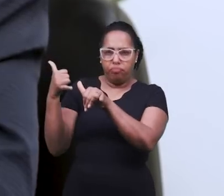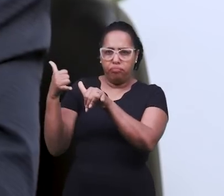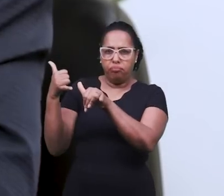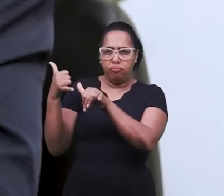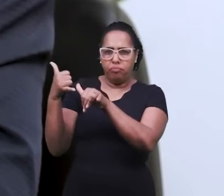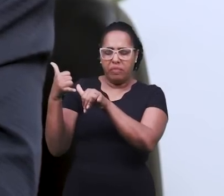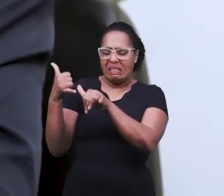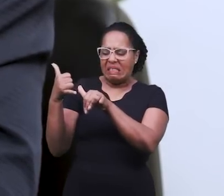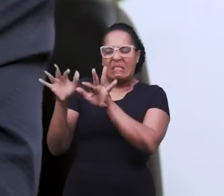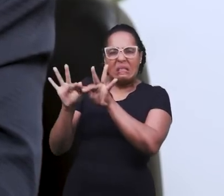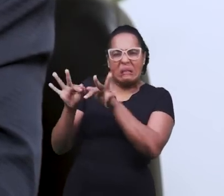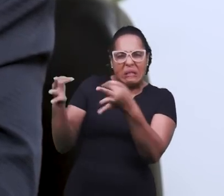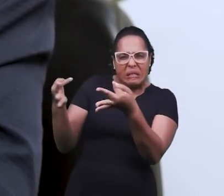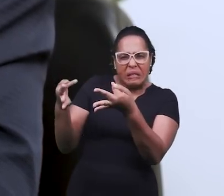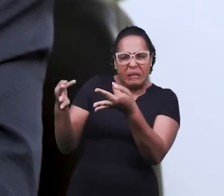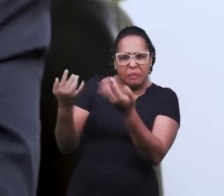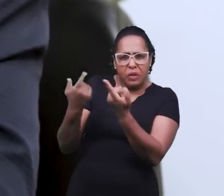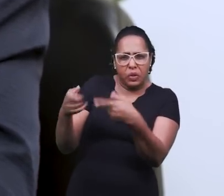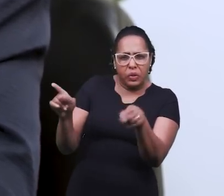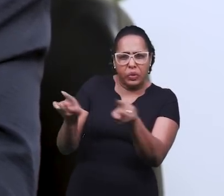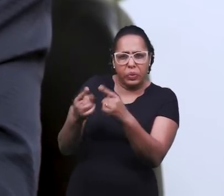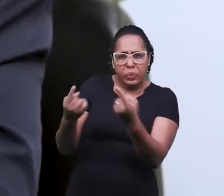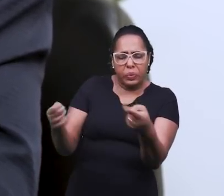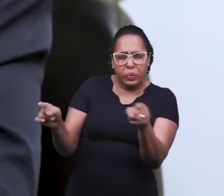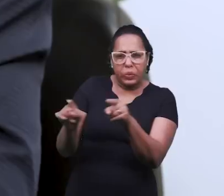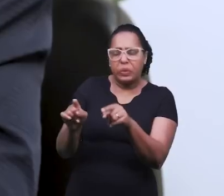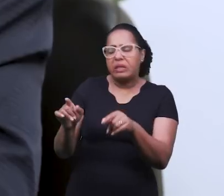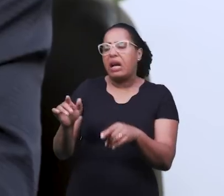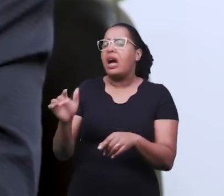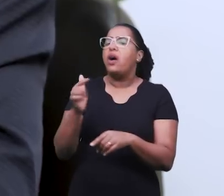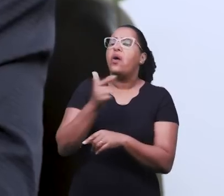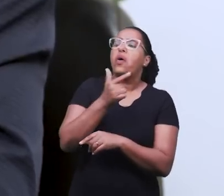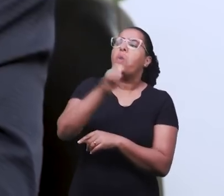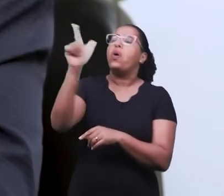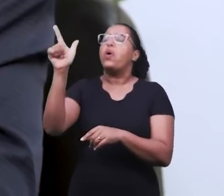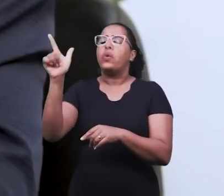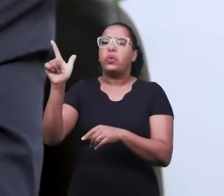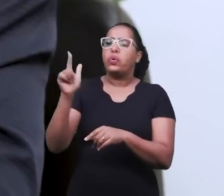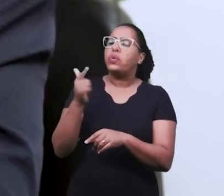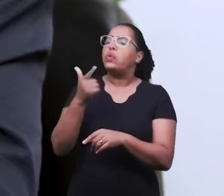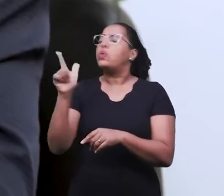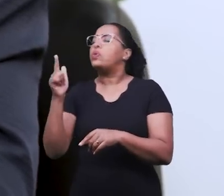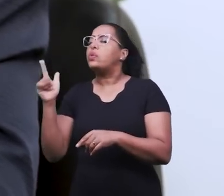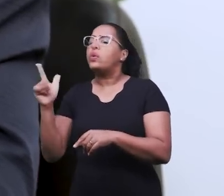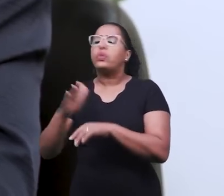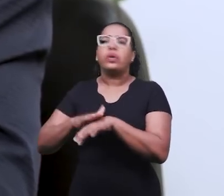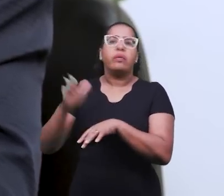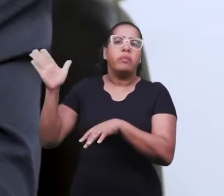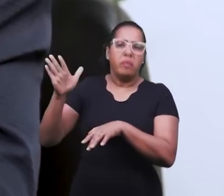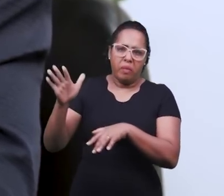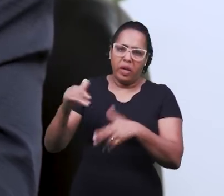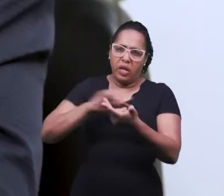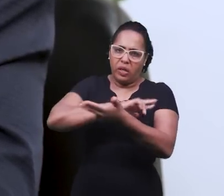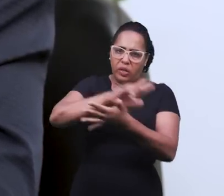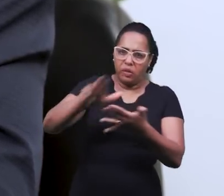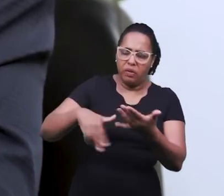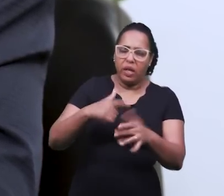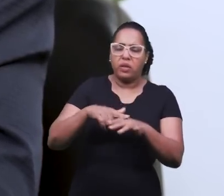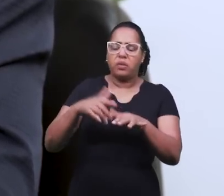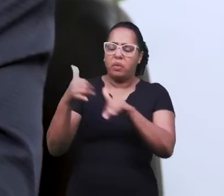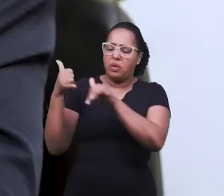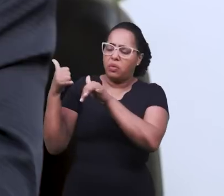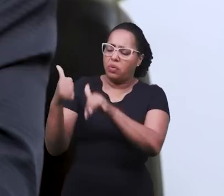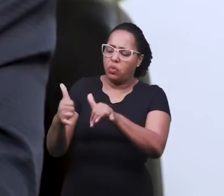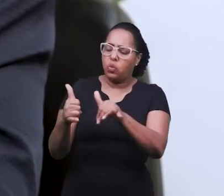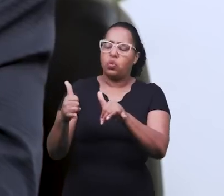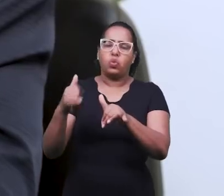a trombeta seja um simples instrumento musical, ou seja mais um dos muitos instrumentos musicais que existem. Ela